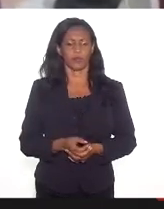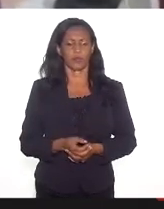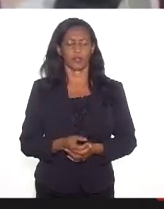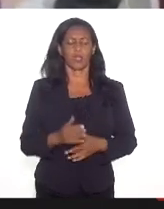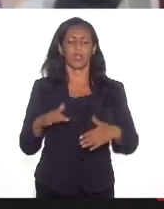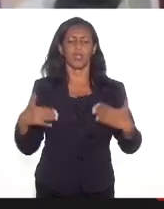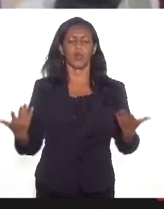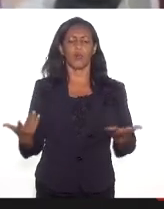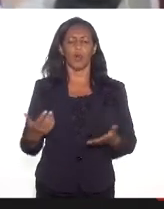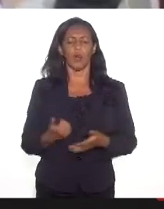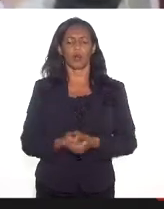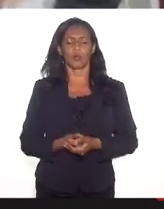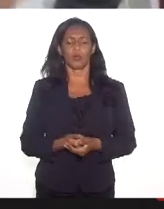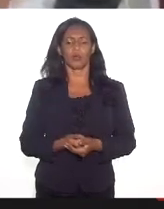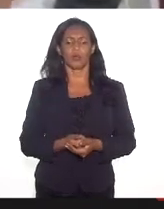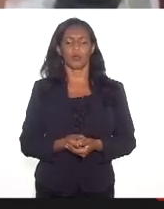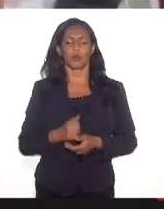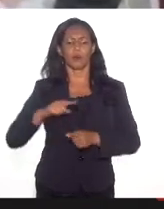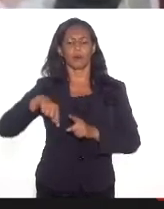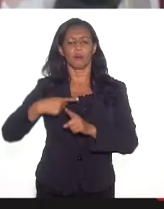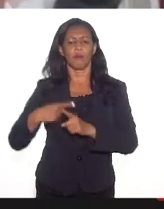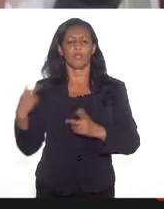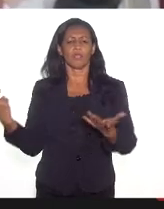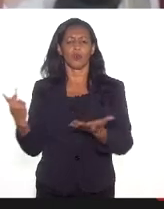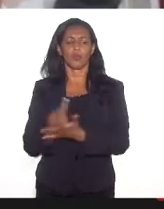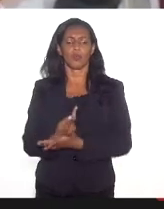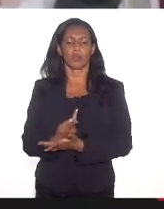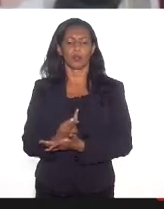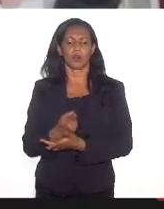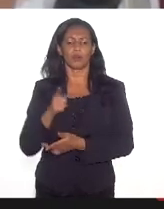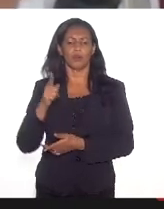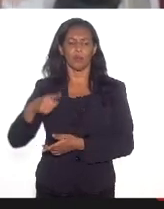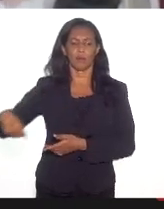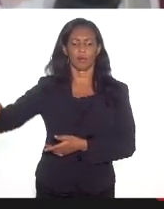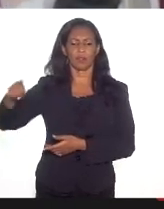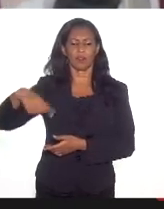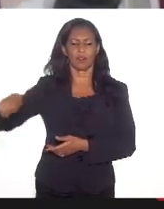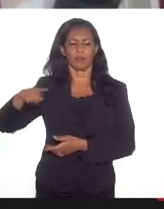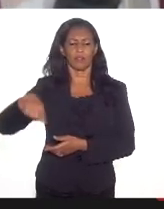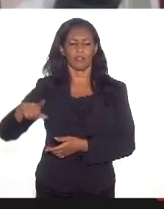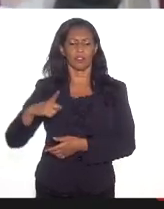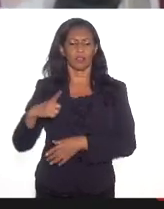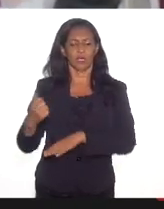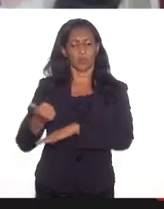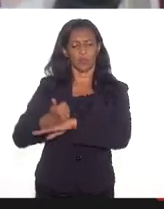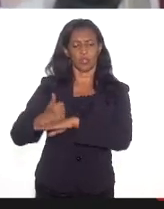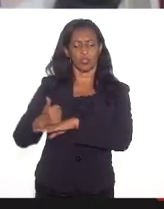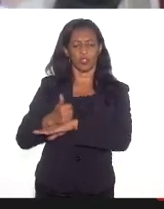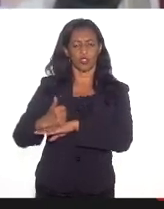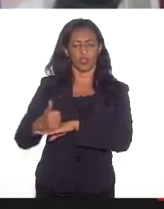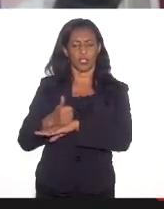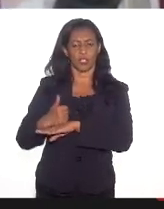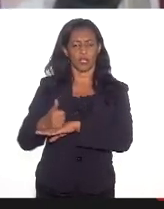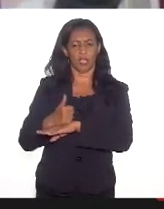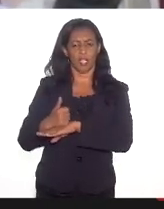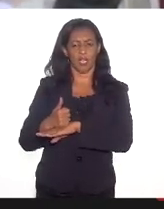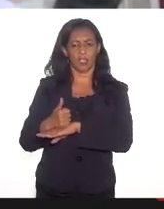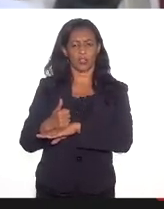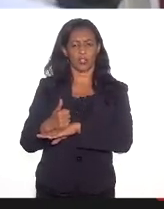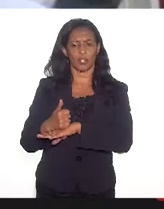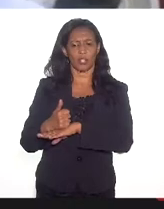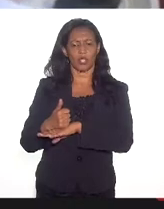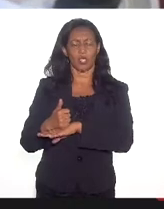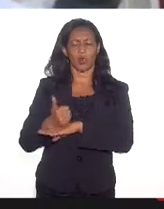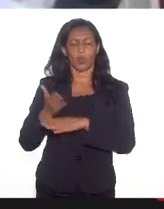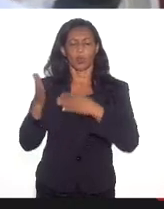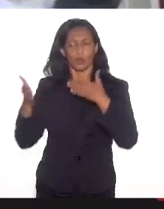foi e o que mais aconteceu para vocês para a para que eu cheguei a retomar que a gente se reuniu e